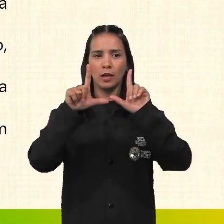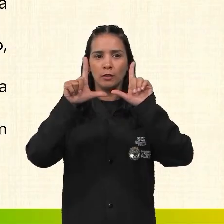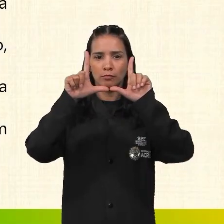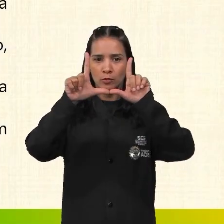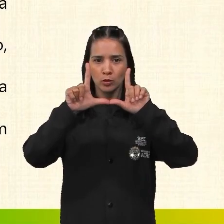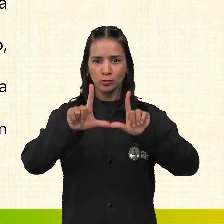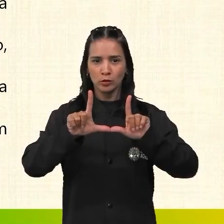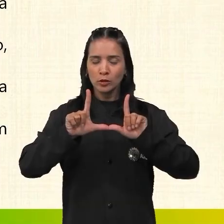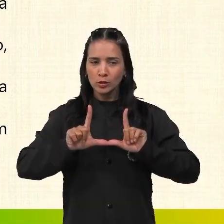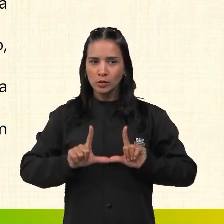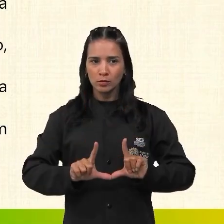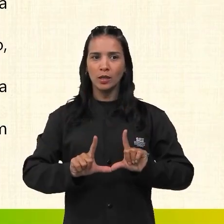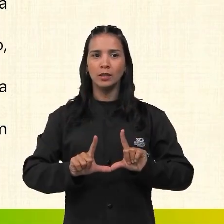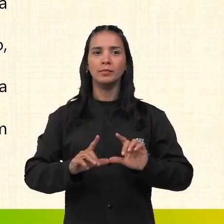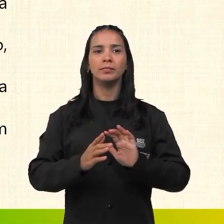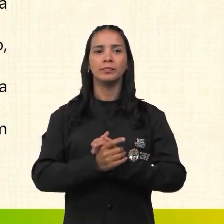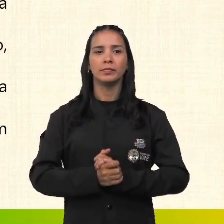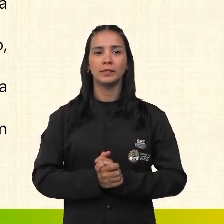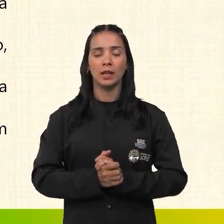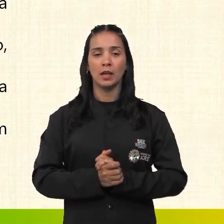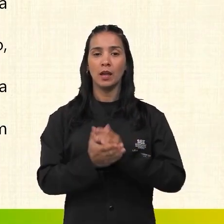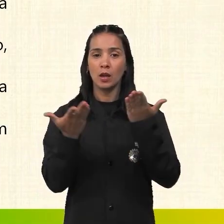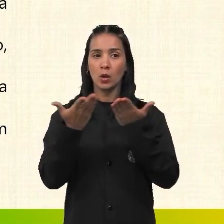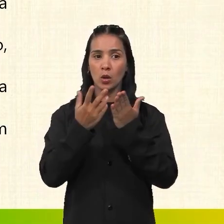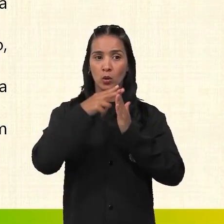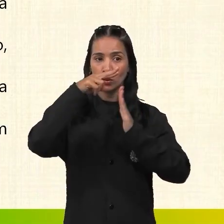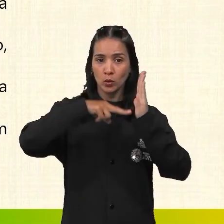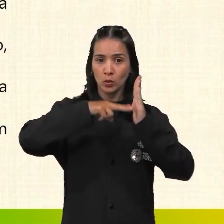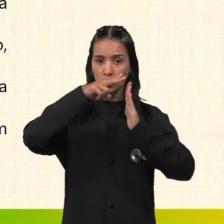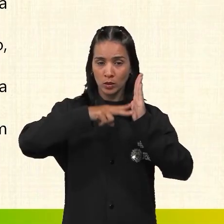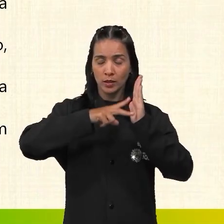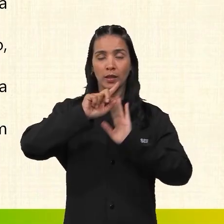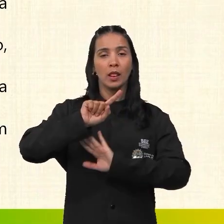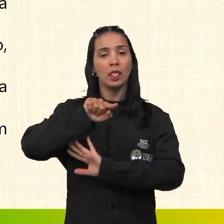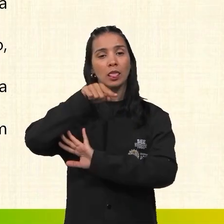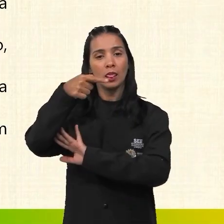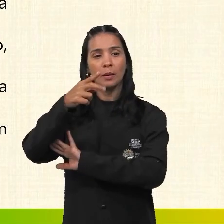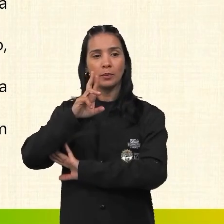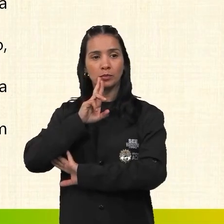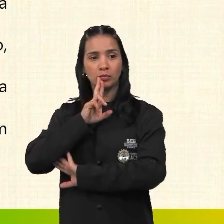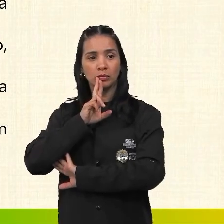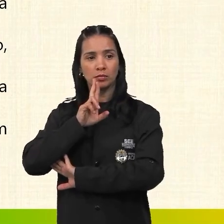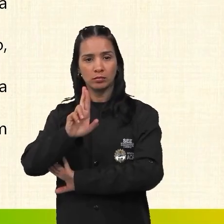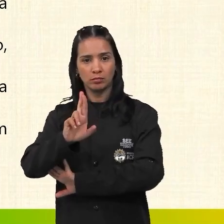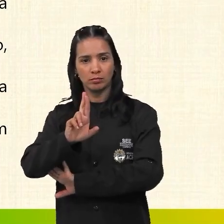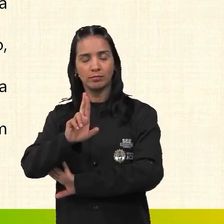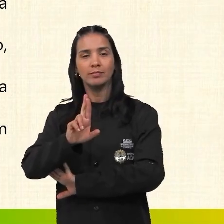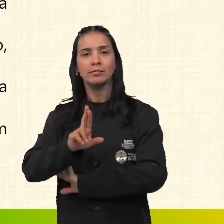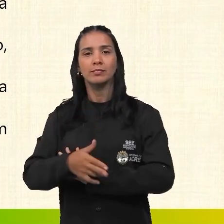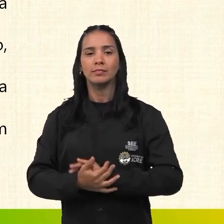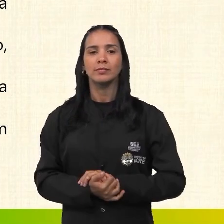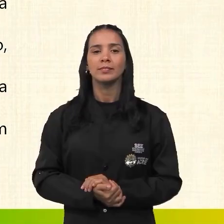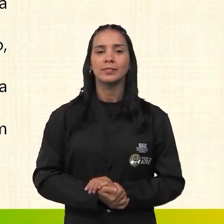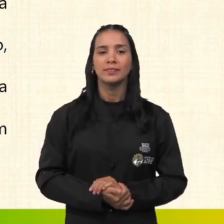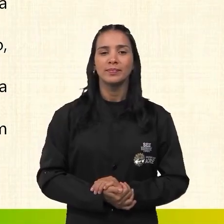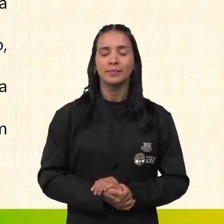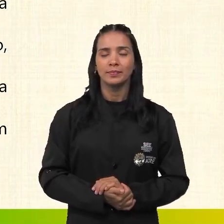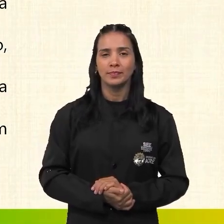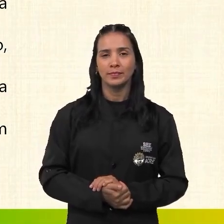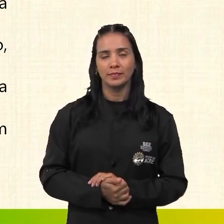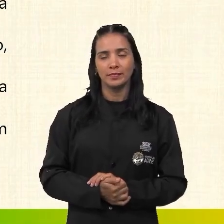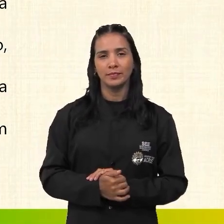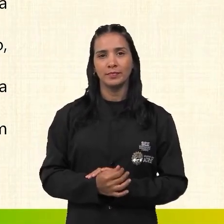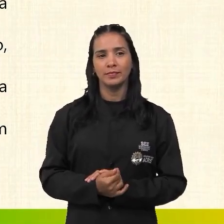Vamos ler primeiramente a tirinha e aí logo em seguida nós vamos responder as atividades, tudo